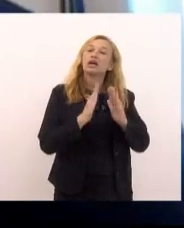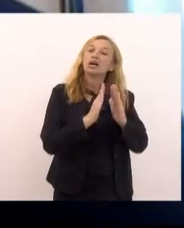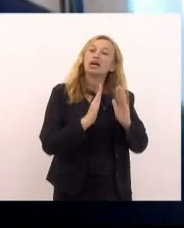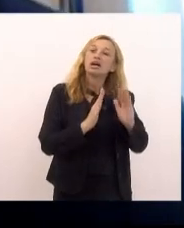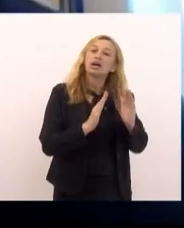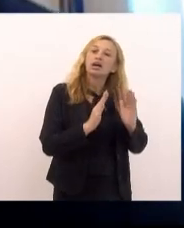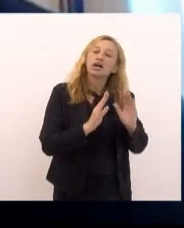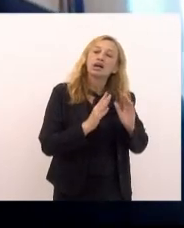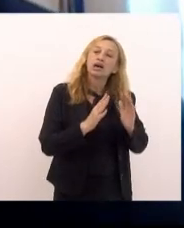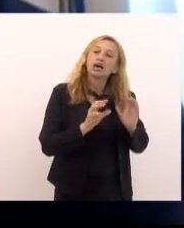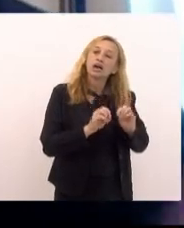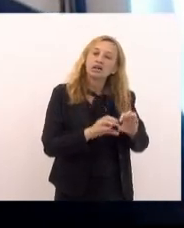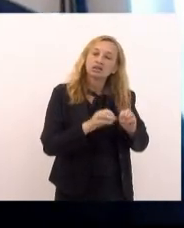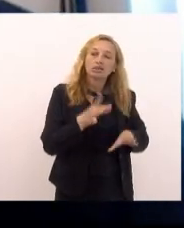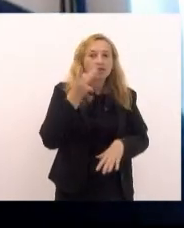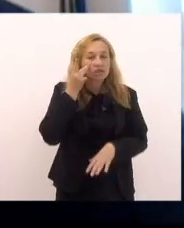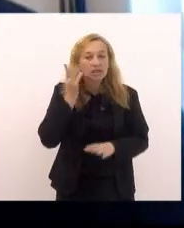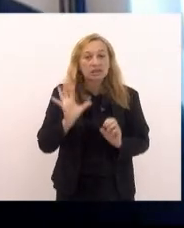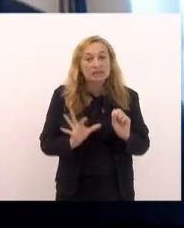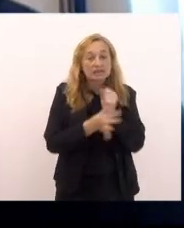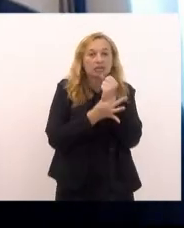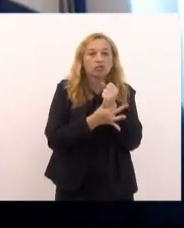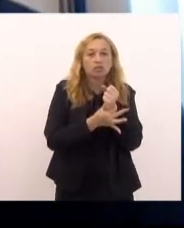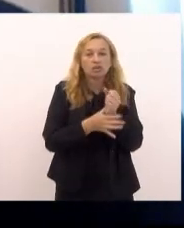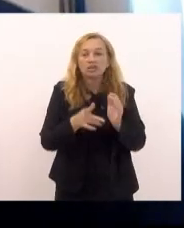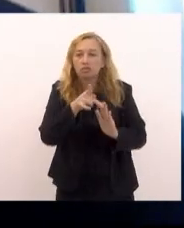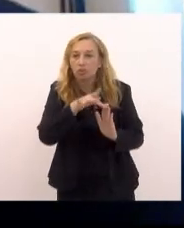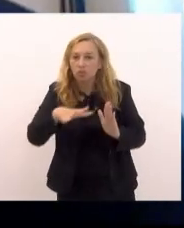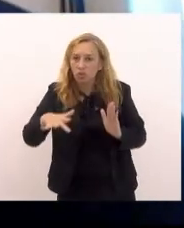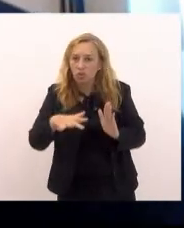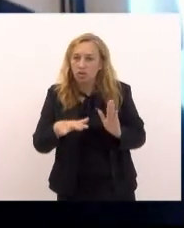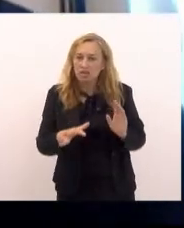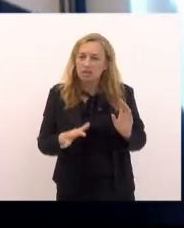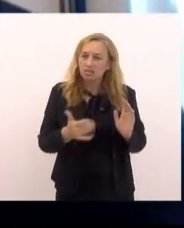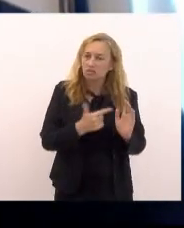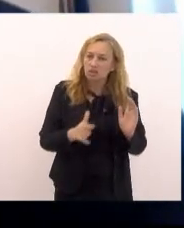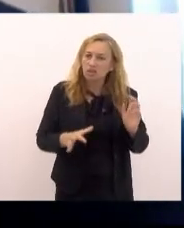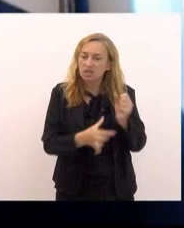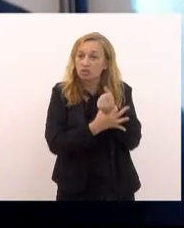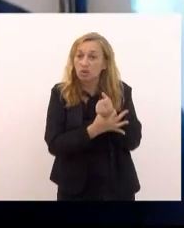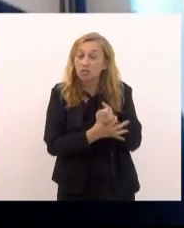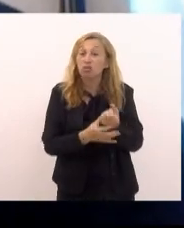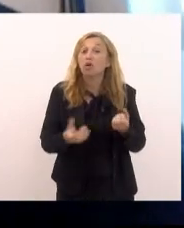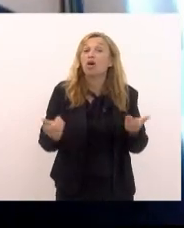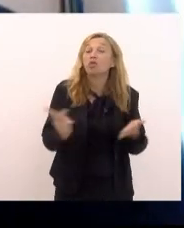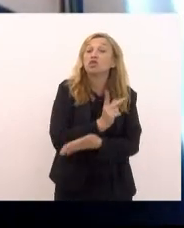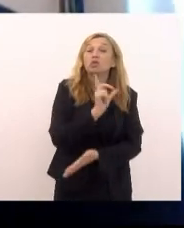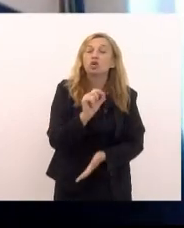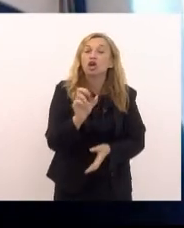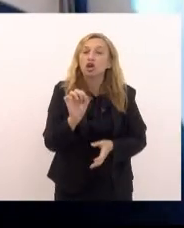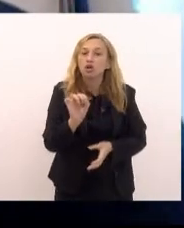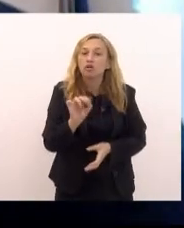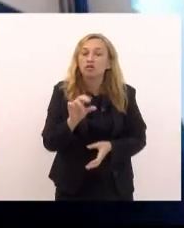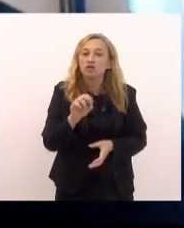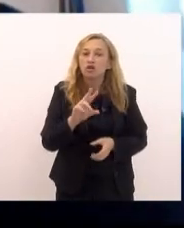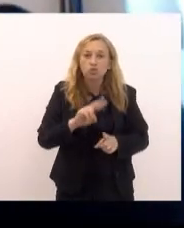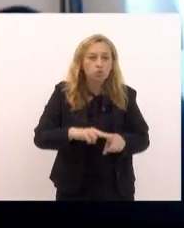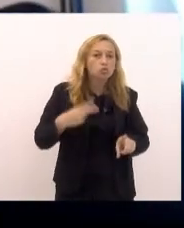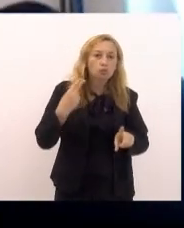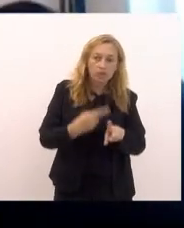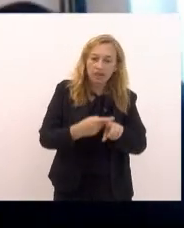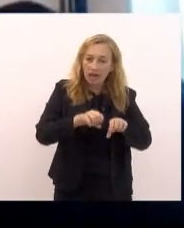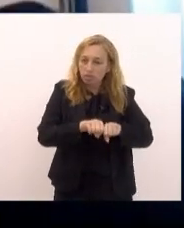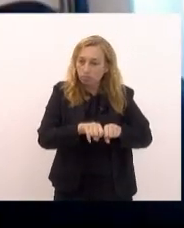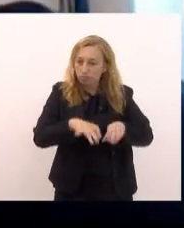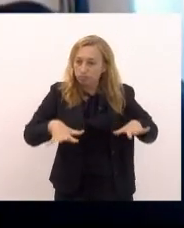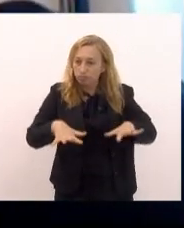fosse seguro. Sem protocolos seguros, o que pode acontecer são novos surtos que podem culminar ao mesmo tempo em mais